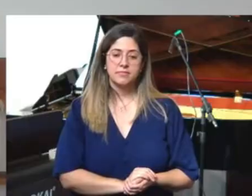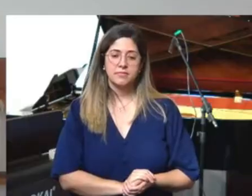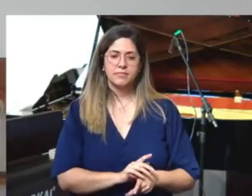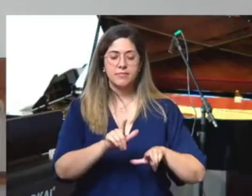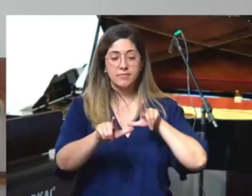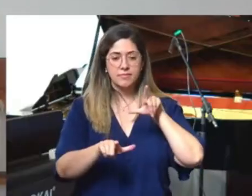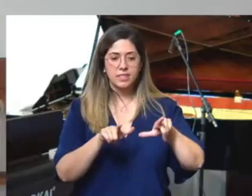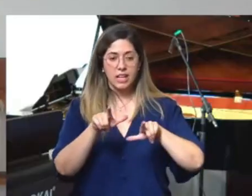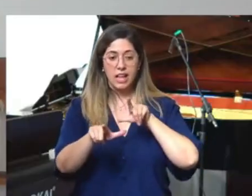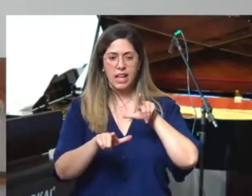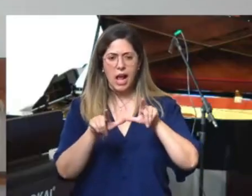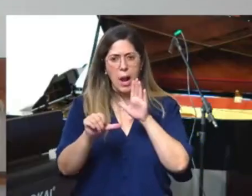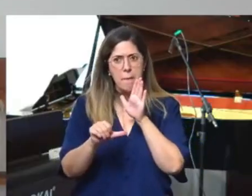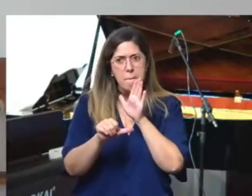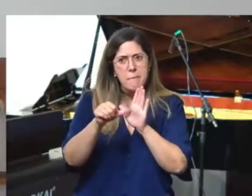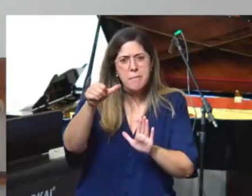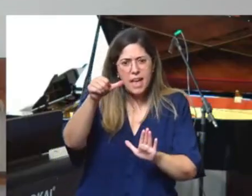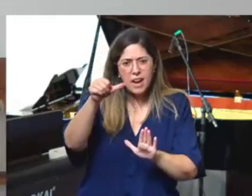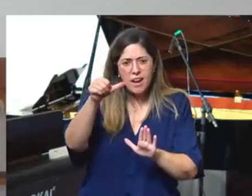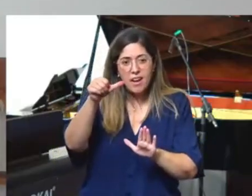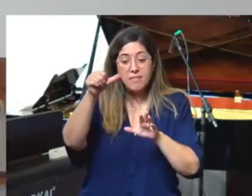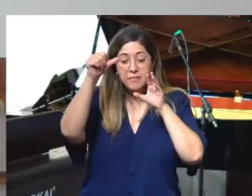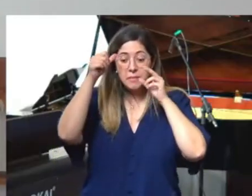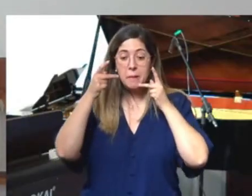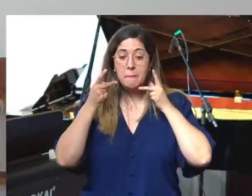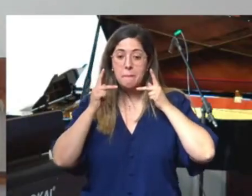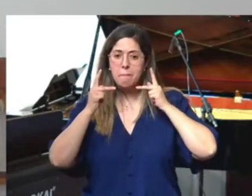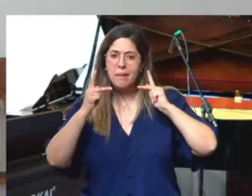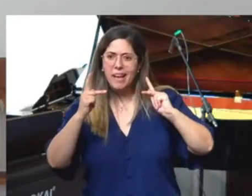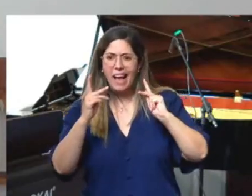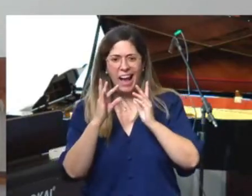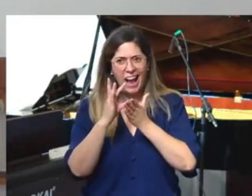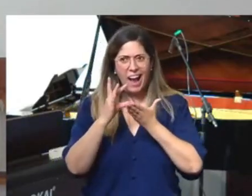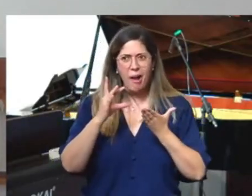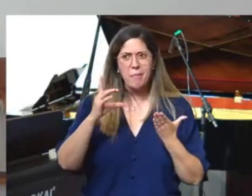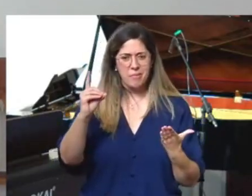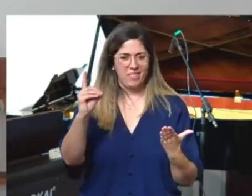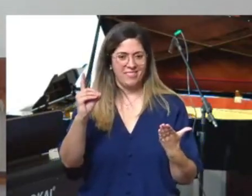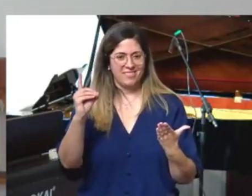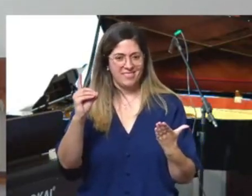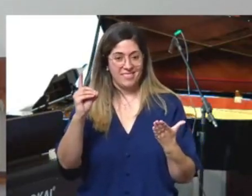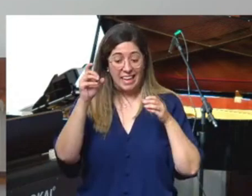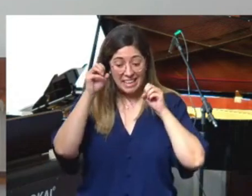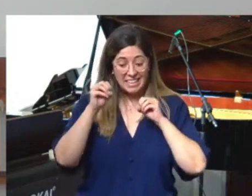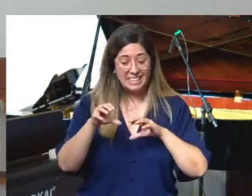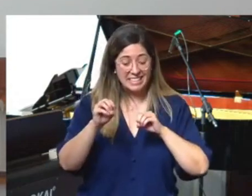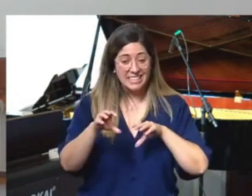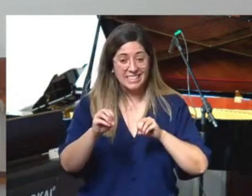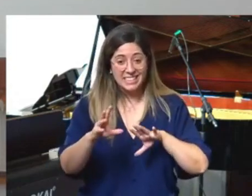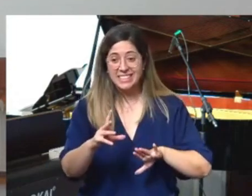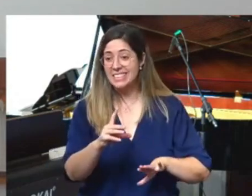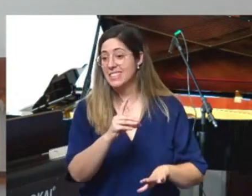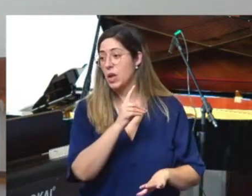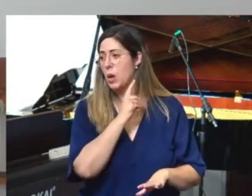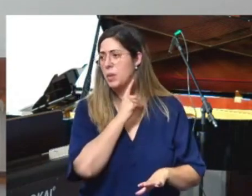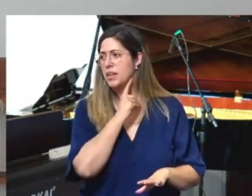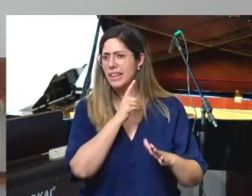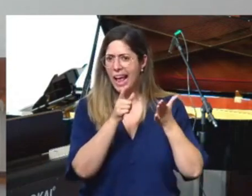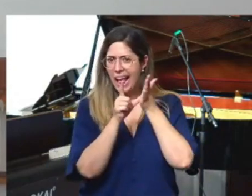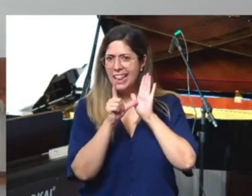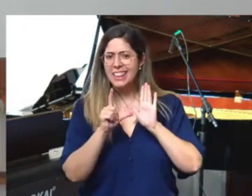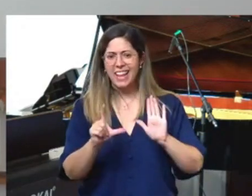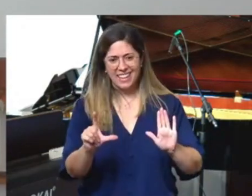O trabalho que ele deve ter é pregar a palavra, é ensinar a sã